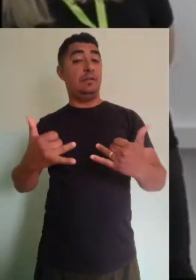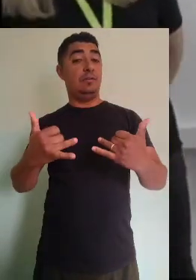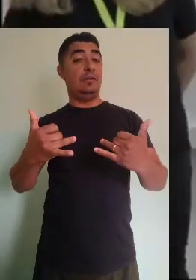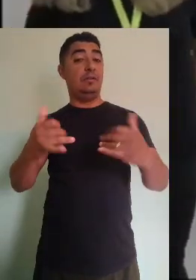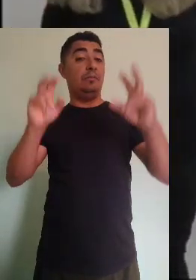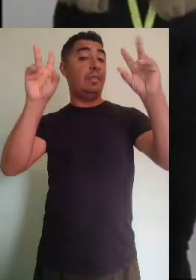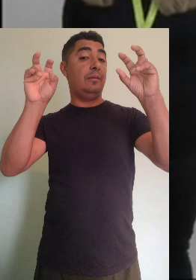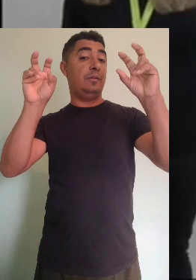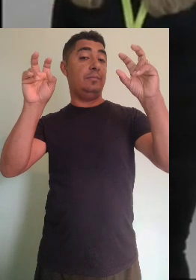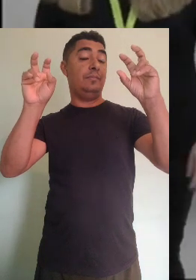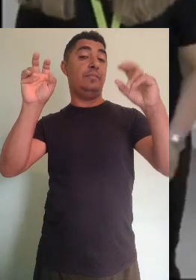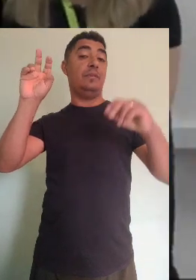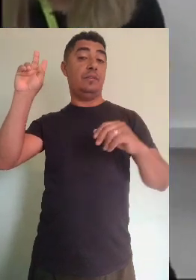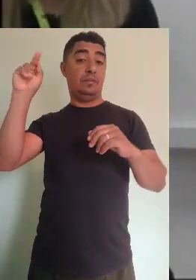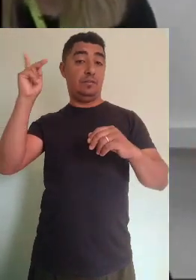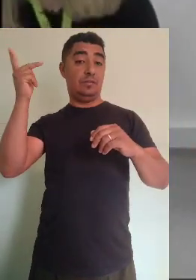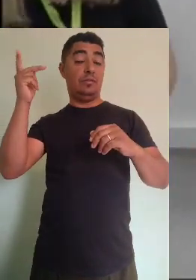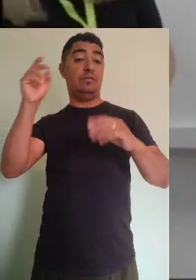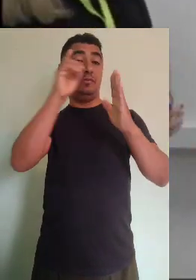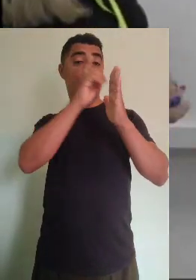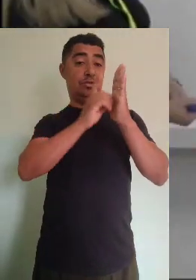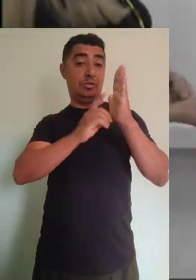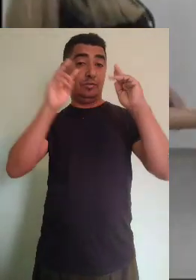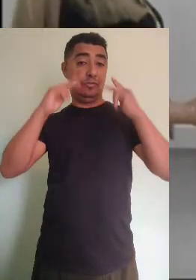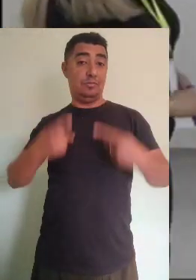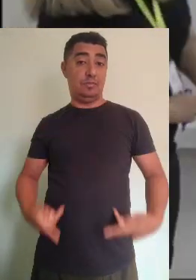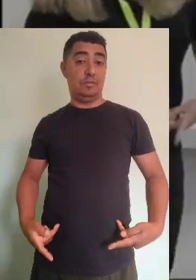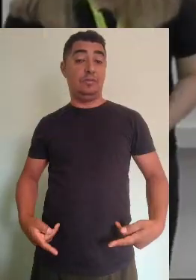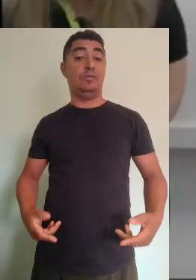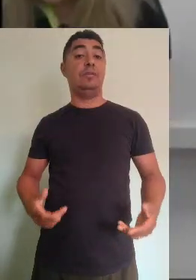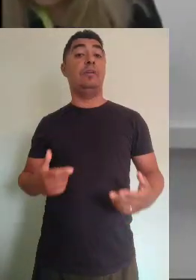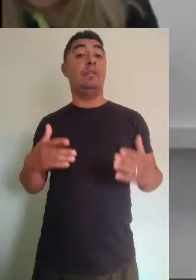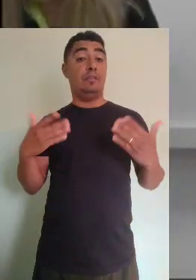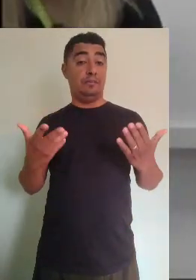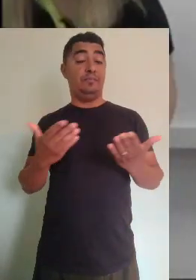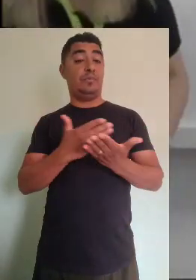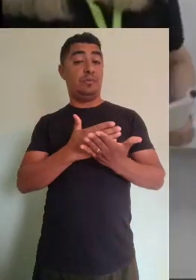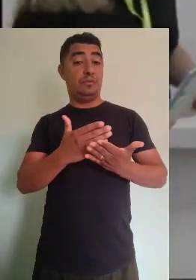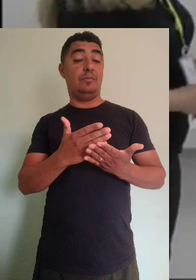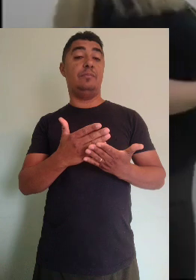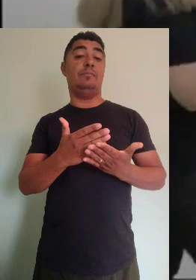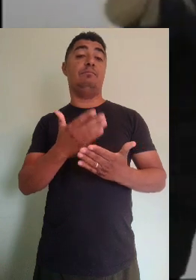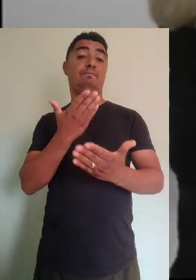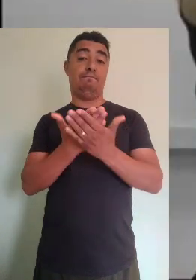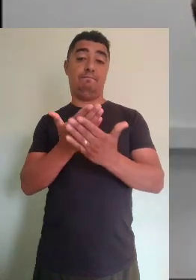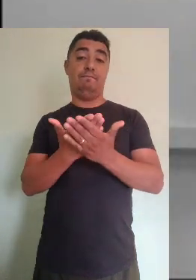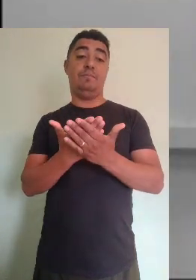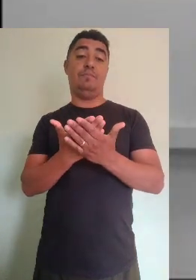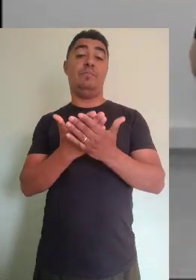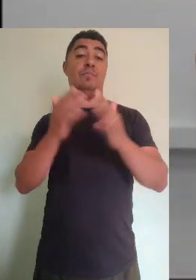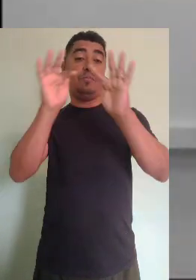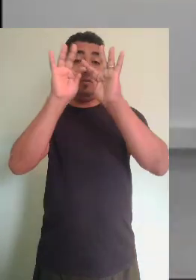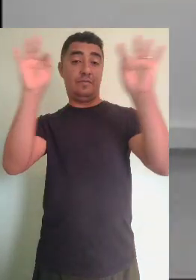humanos. Tá? Então, eu gostaria de começar essa aula escrevendo uma frase na nossa lousa